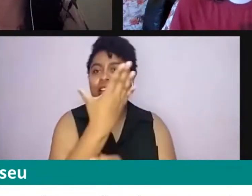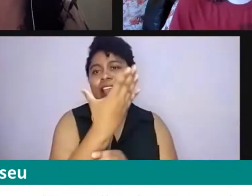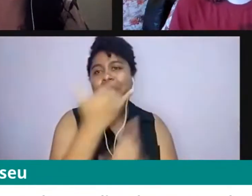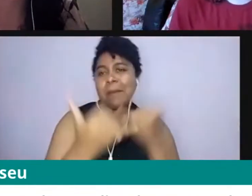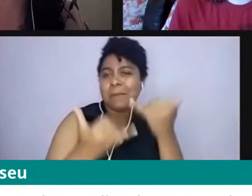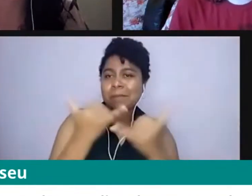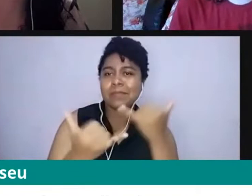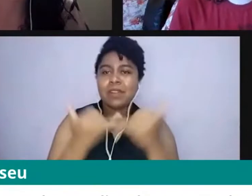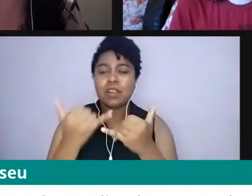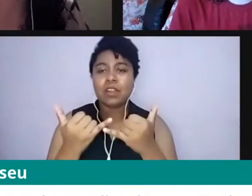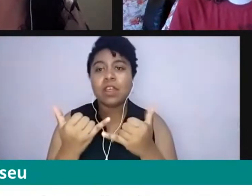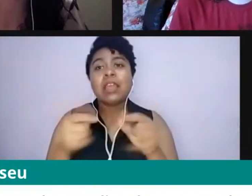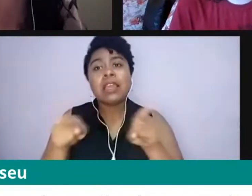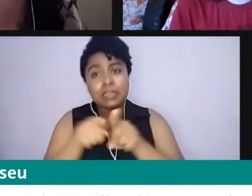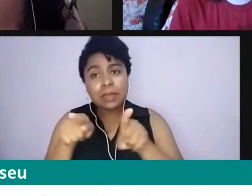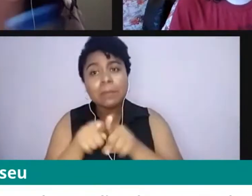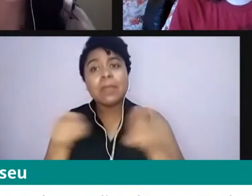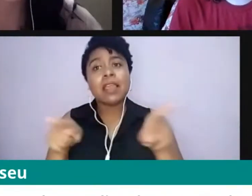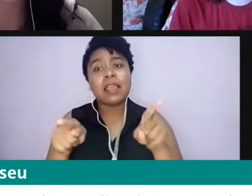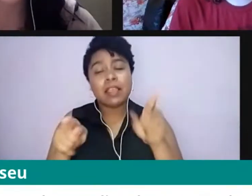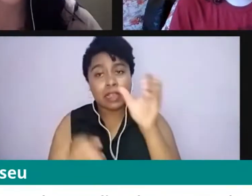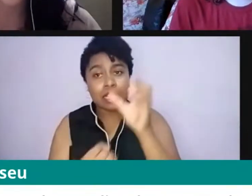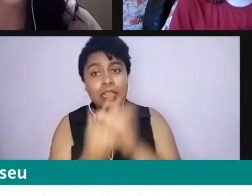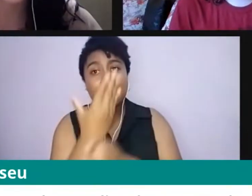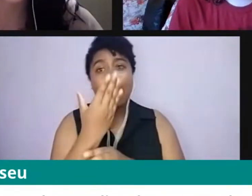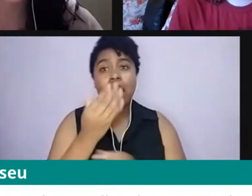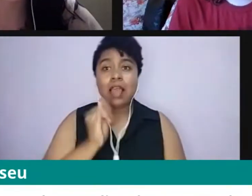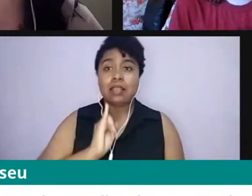narrativa baseando em diferentes